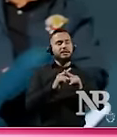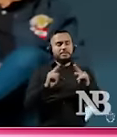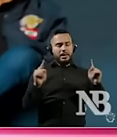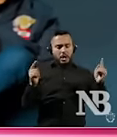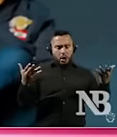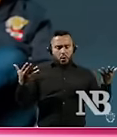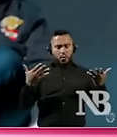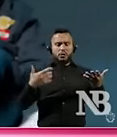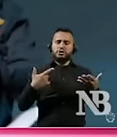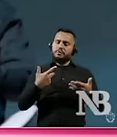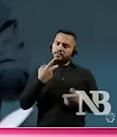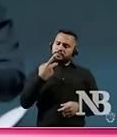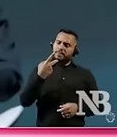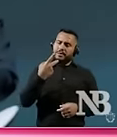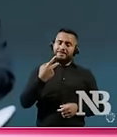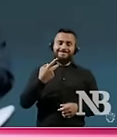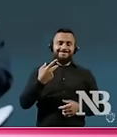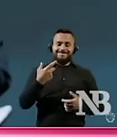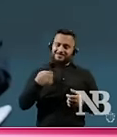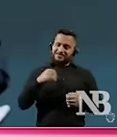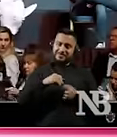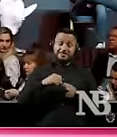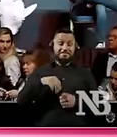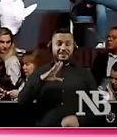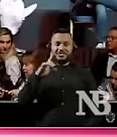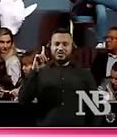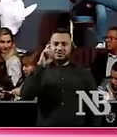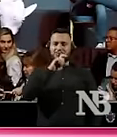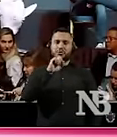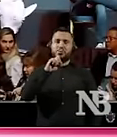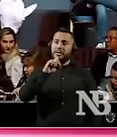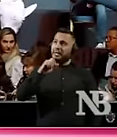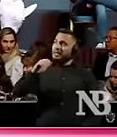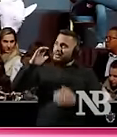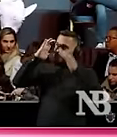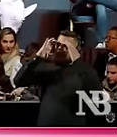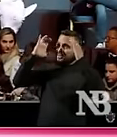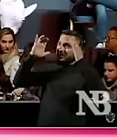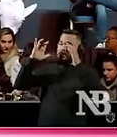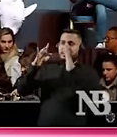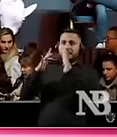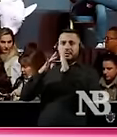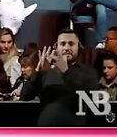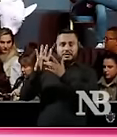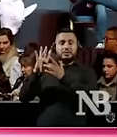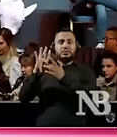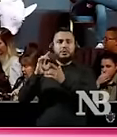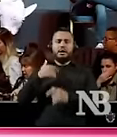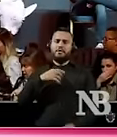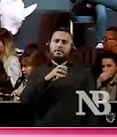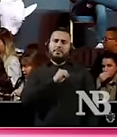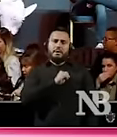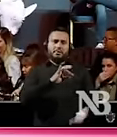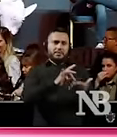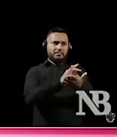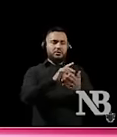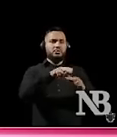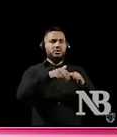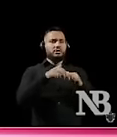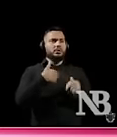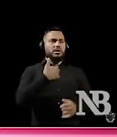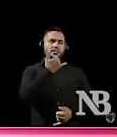mais difícil que eu já fiz em toda a minha vida, que é obedecer a Cristo, que é amar meus inimigos. Portanto, eu te